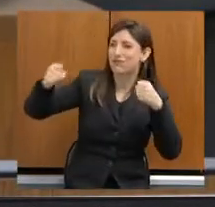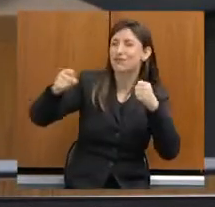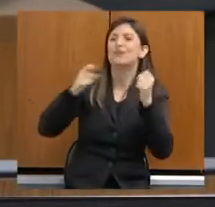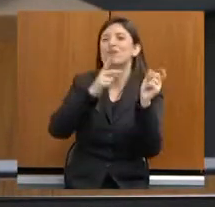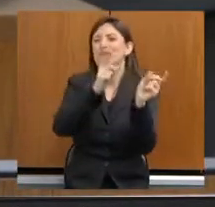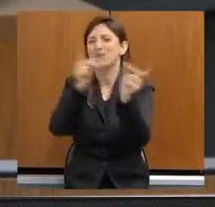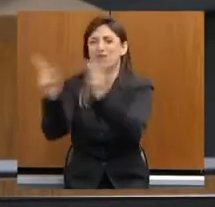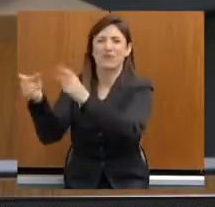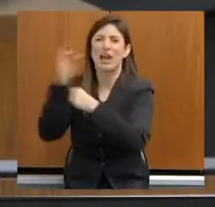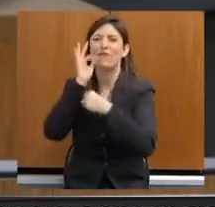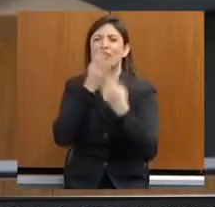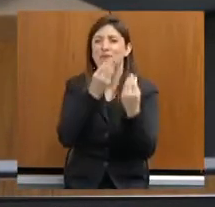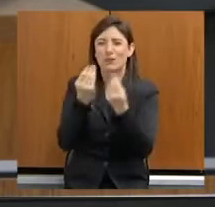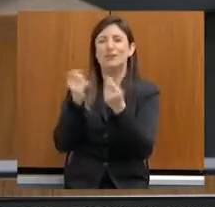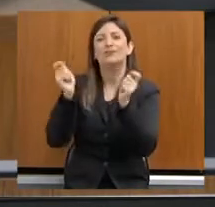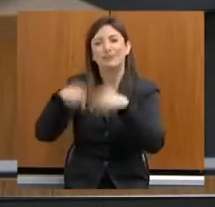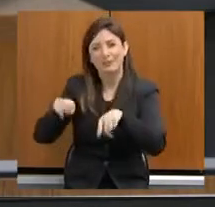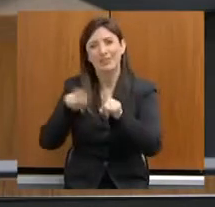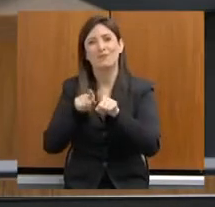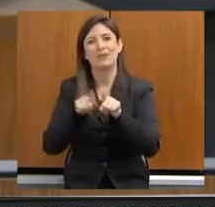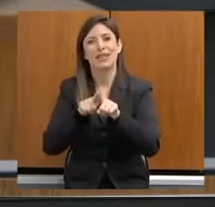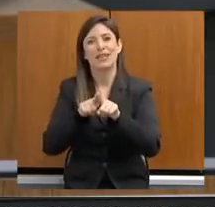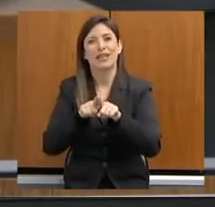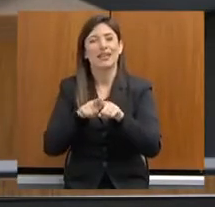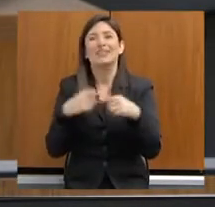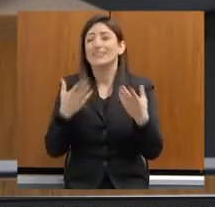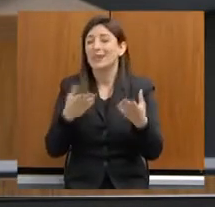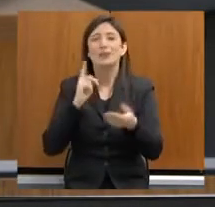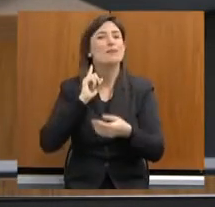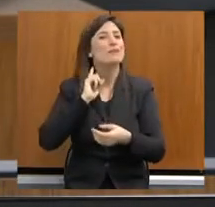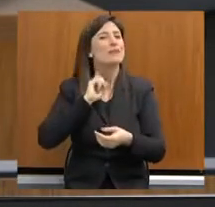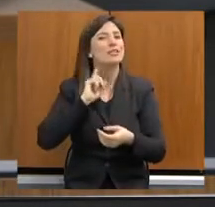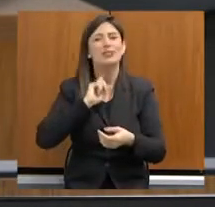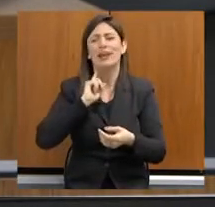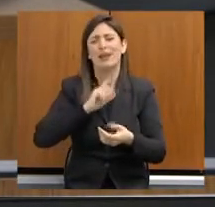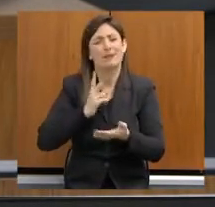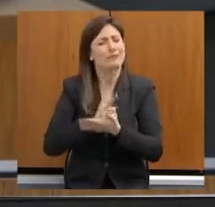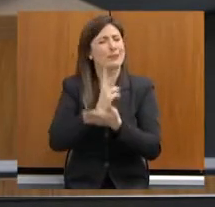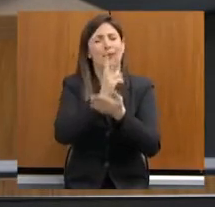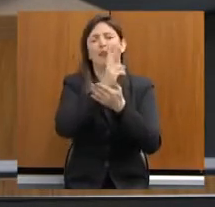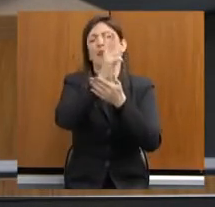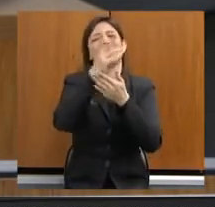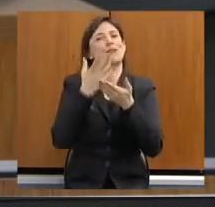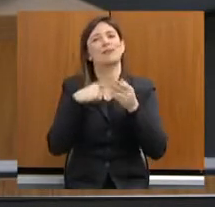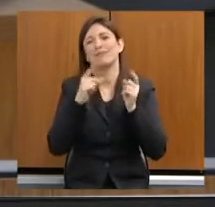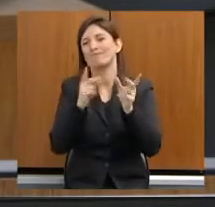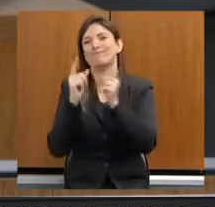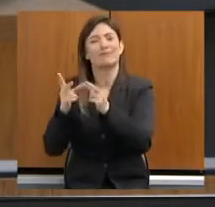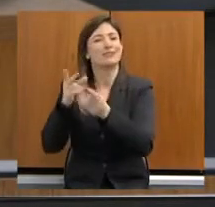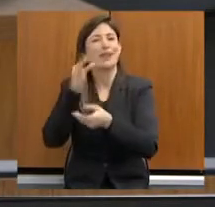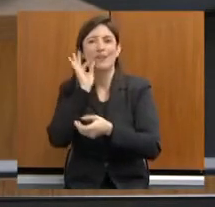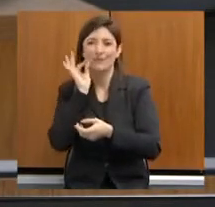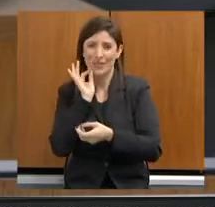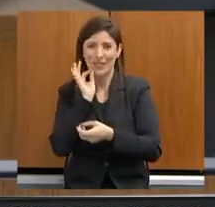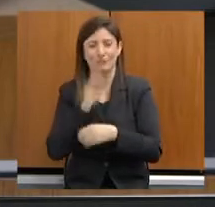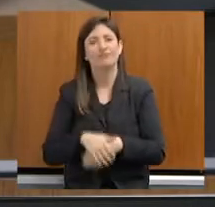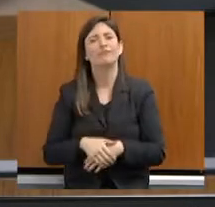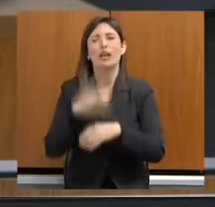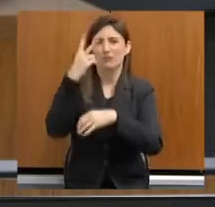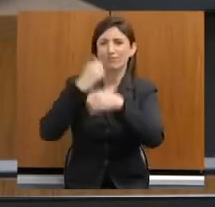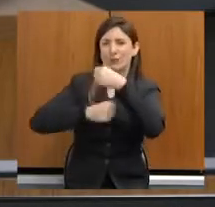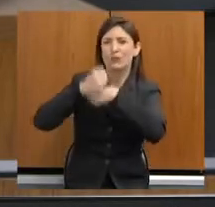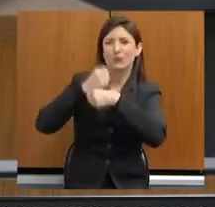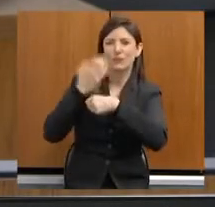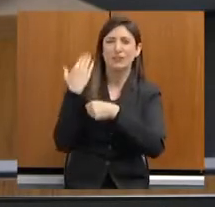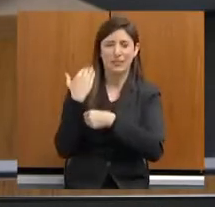Gerais tem café não dá para pensar Minas Gerais há 2 anos atrás fica muito